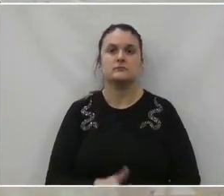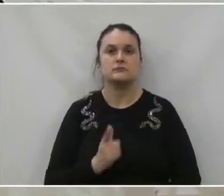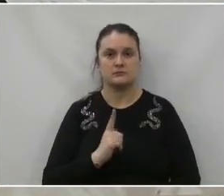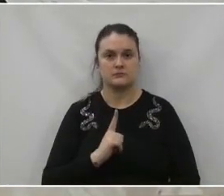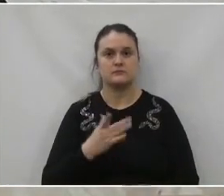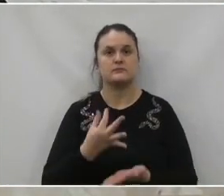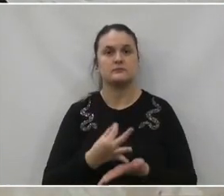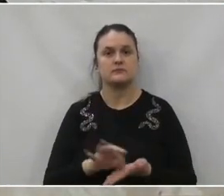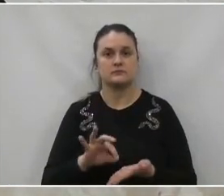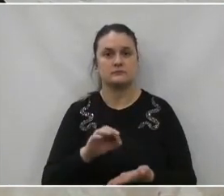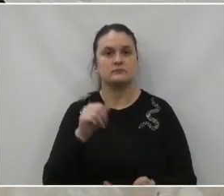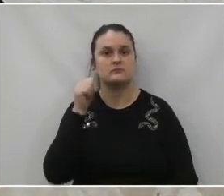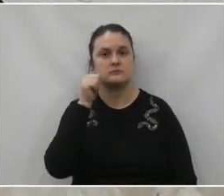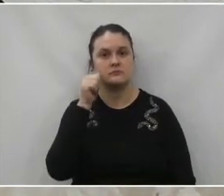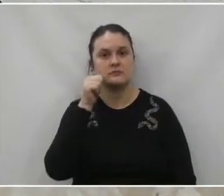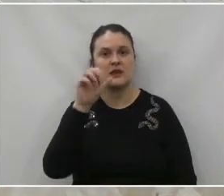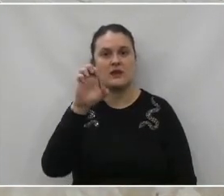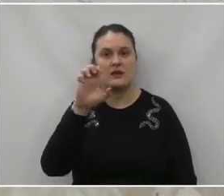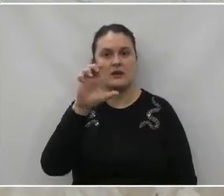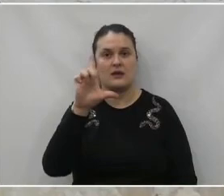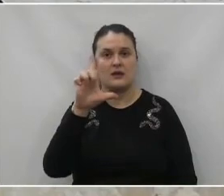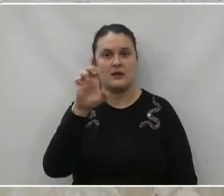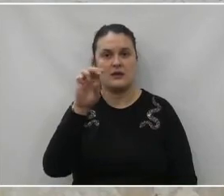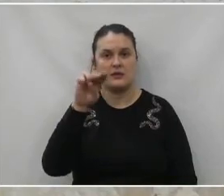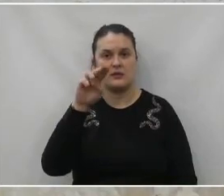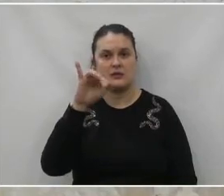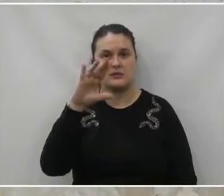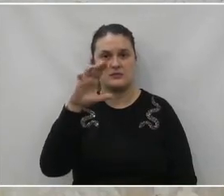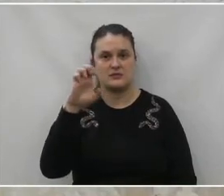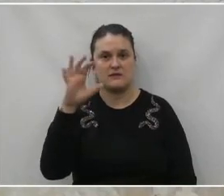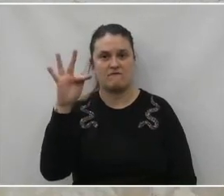Encontra-se inscrito a senhora Helenice Faria de Souza.